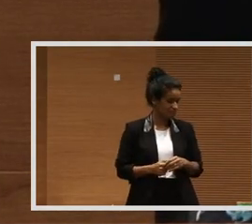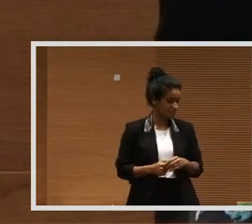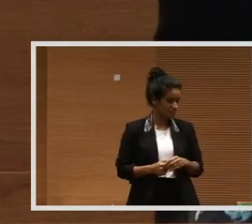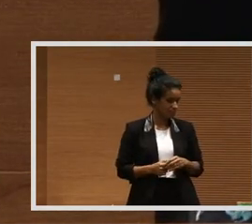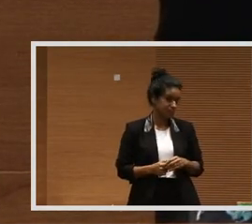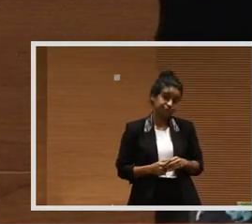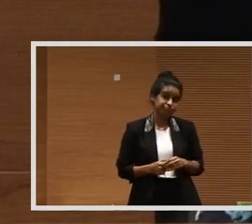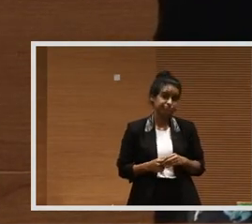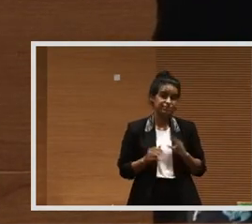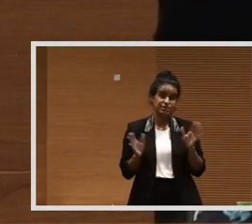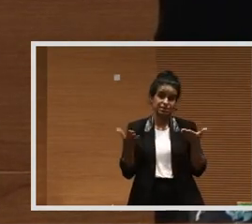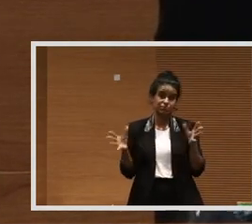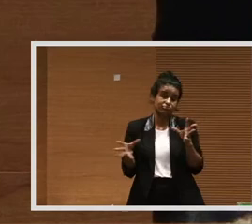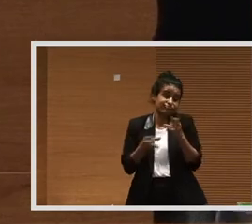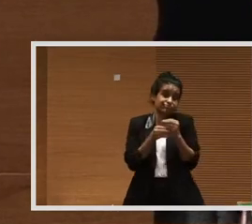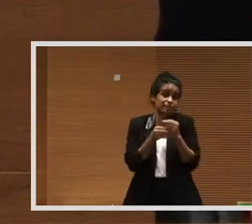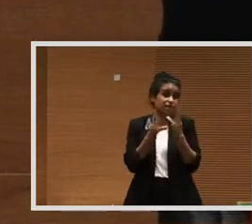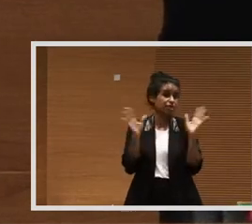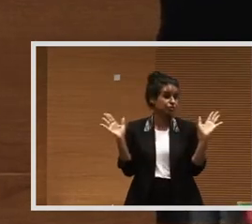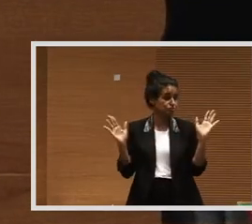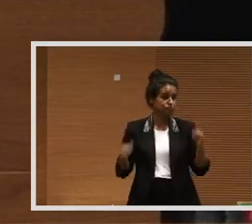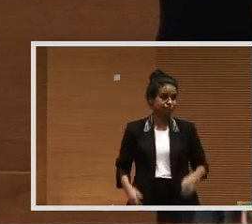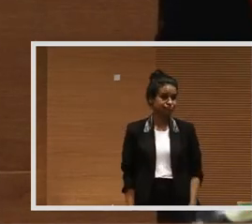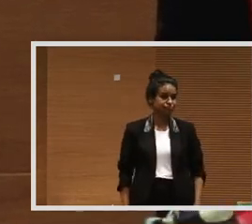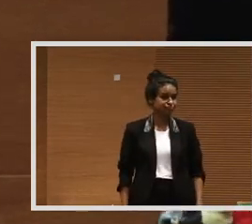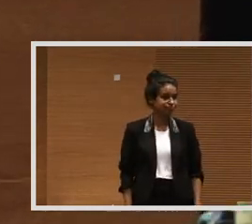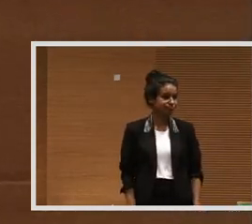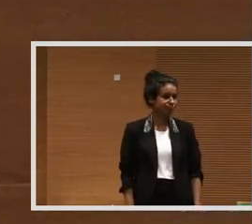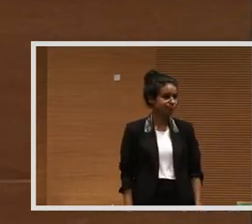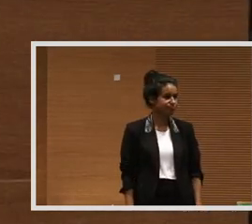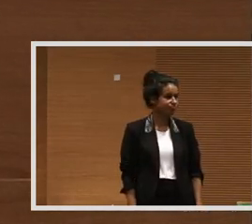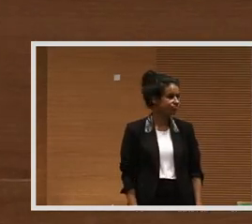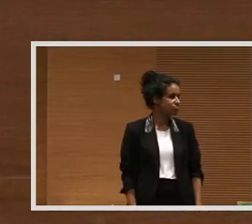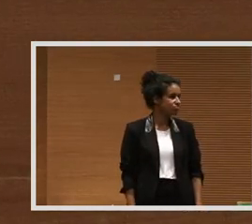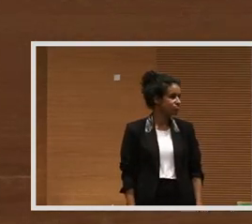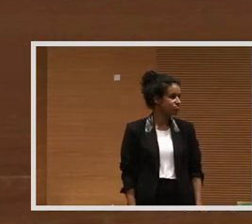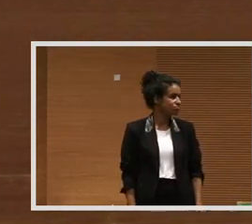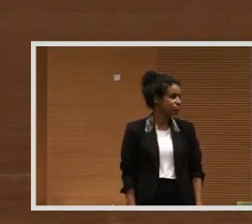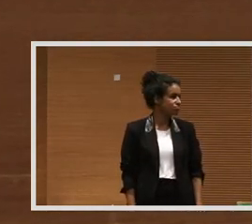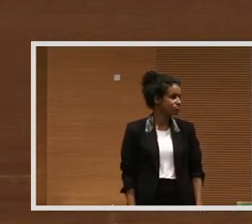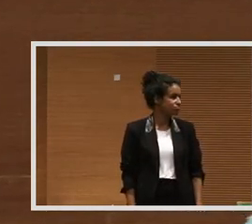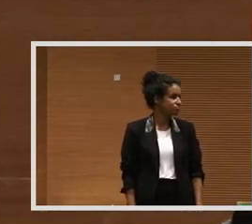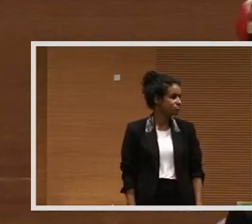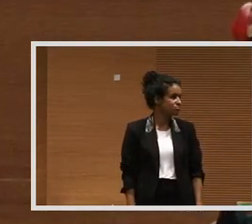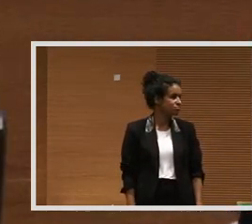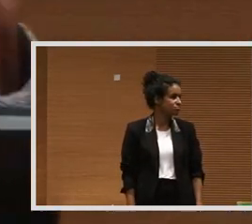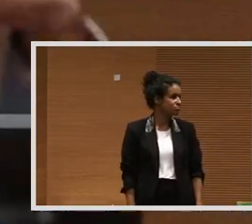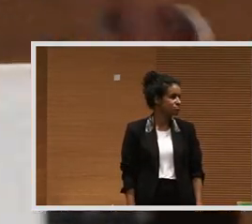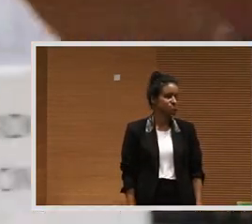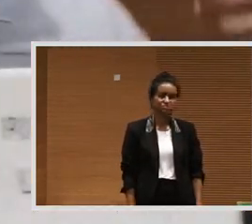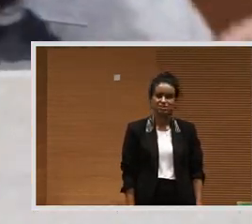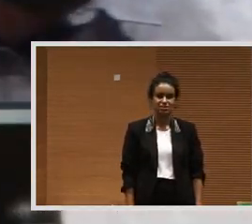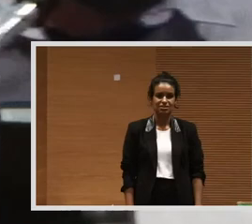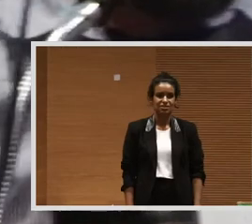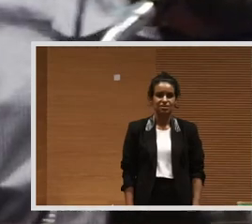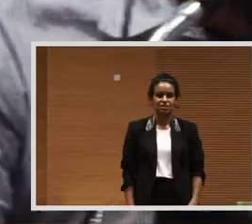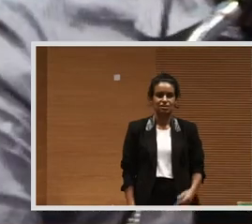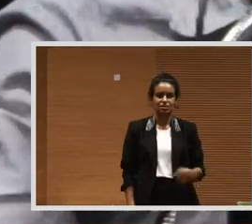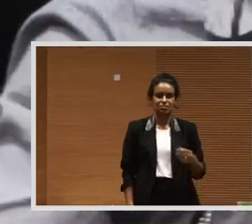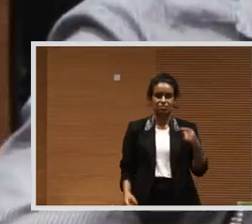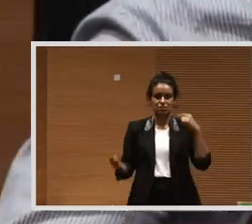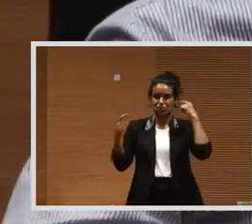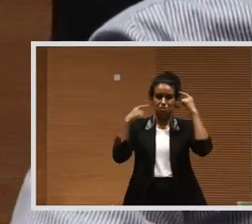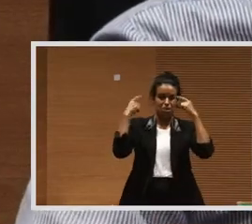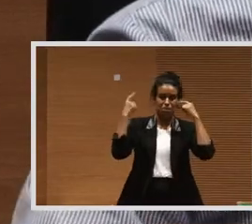é isso. Tá, beleza, tá. Deixa eu... Estava aqui... Não, o problema é que a Cida começa a abrir um monte de assunto e eu tento engatar,